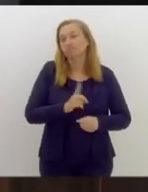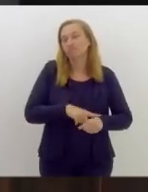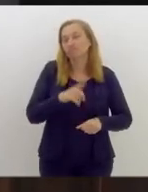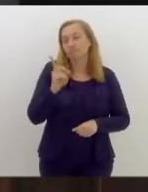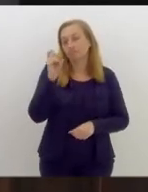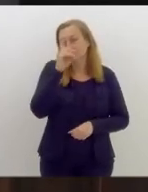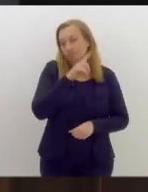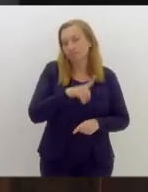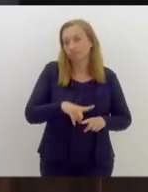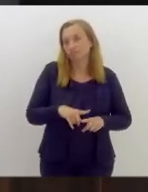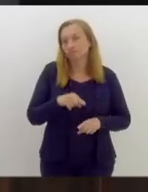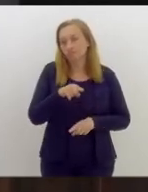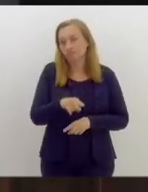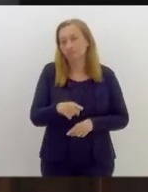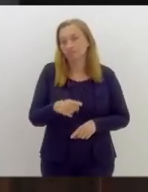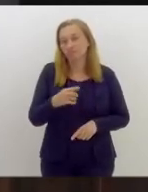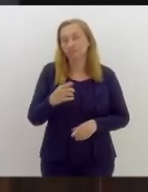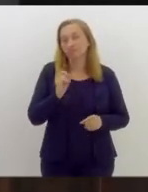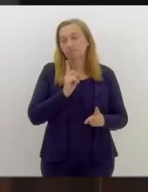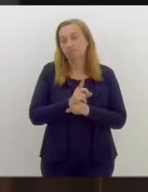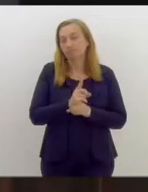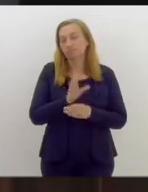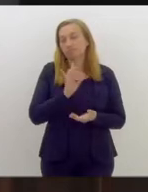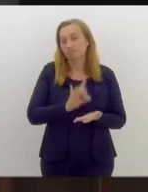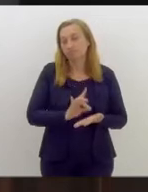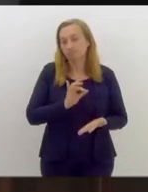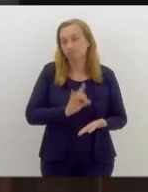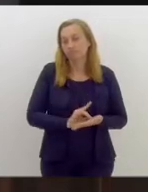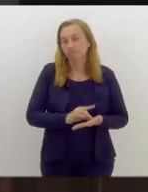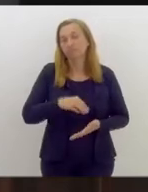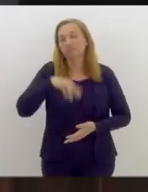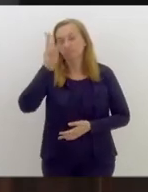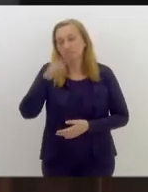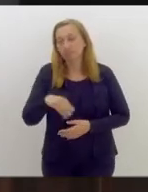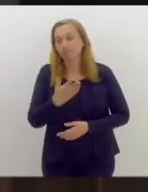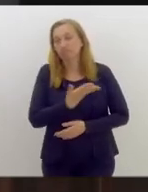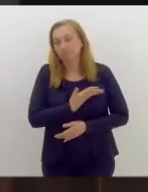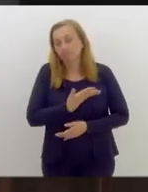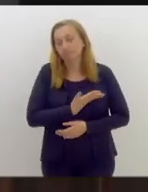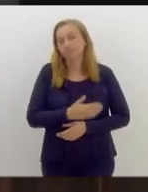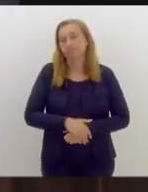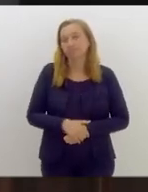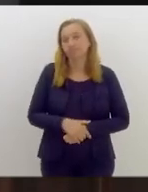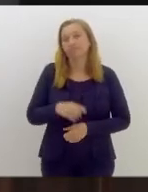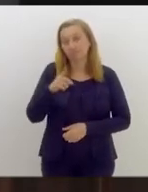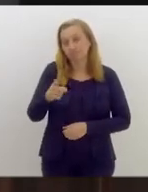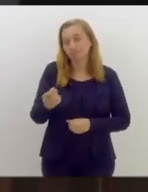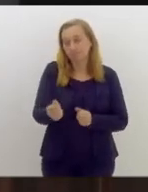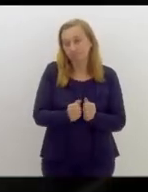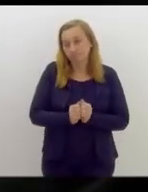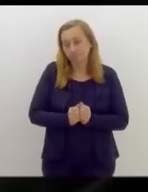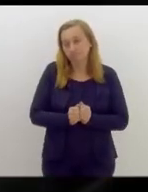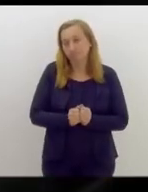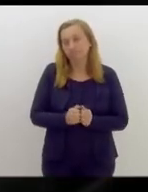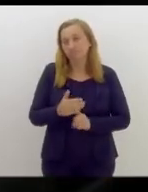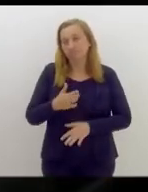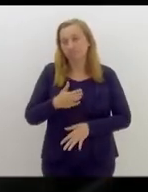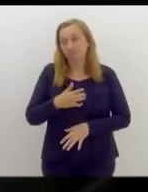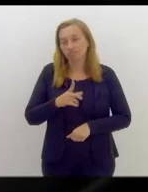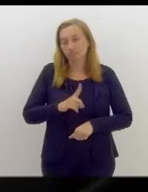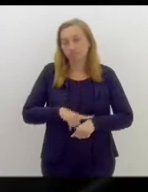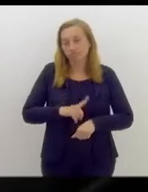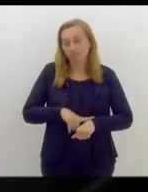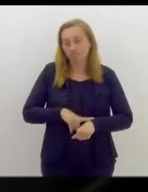ruim, ali que você acaba descobrindo realmente quem são os grandes amigos. E você chegou na minha vida num momento